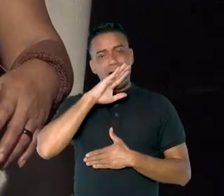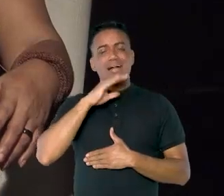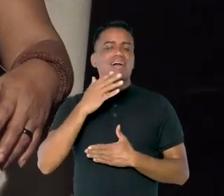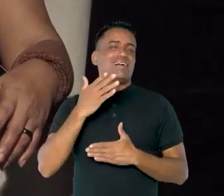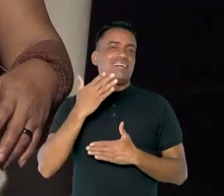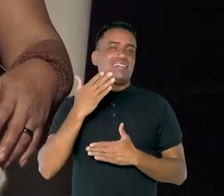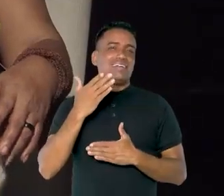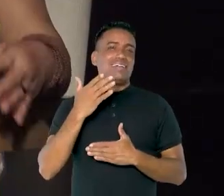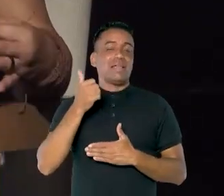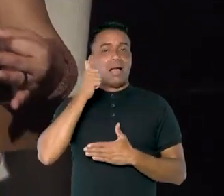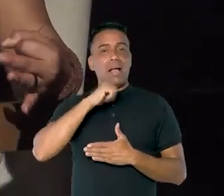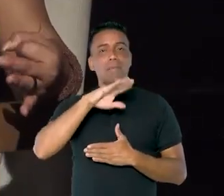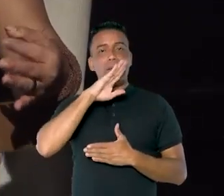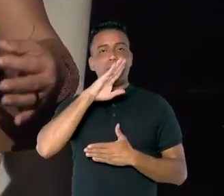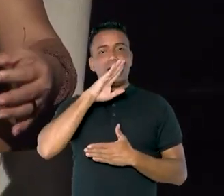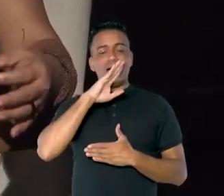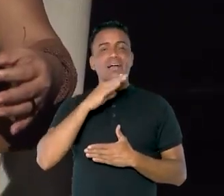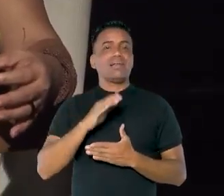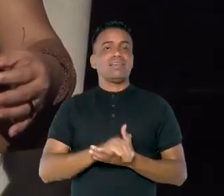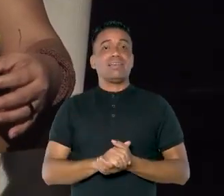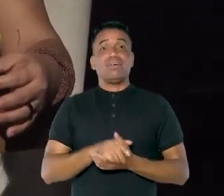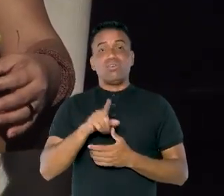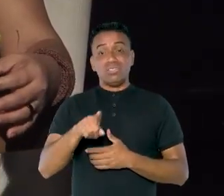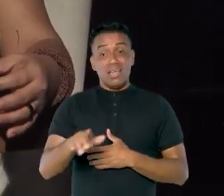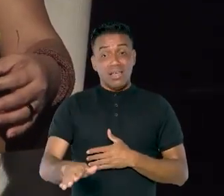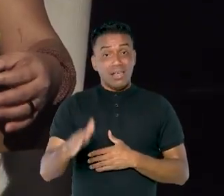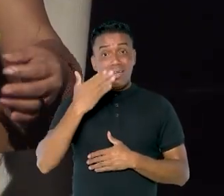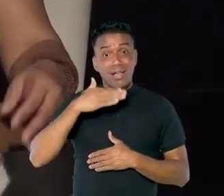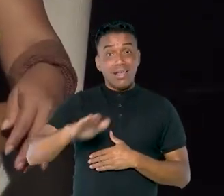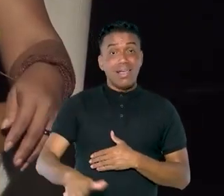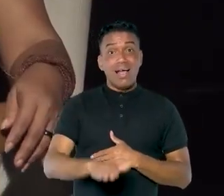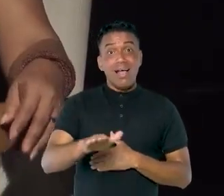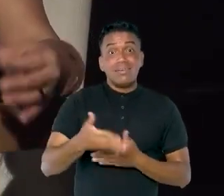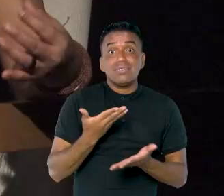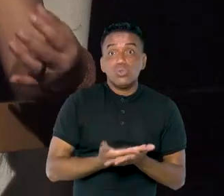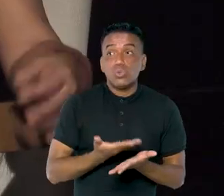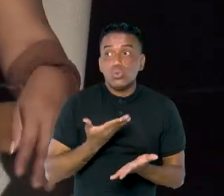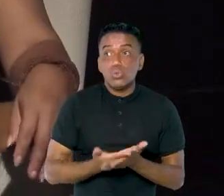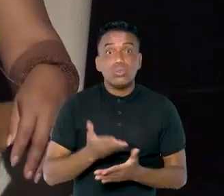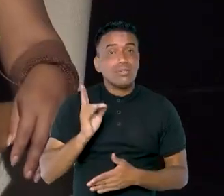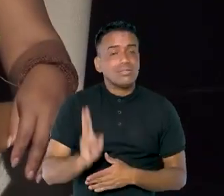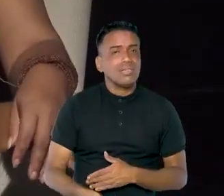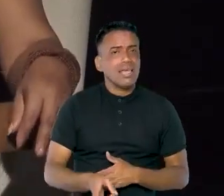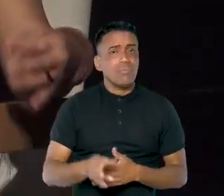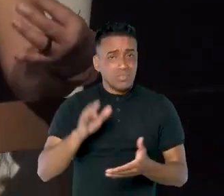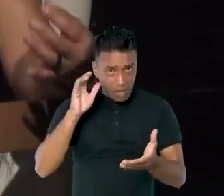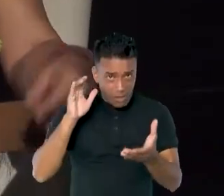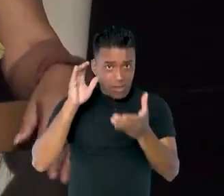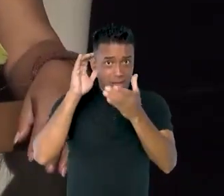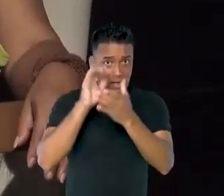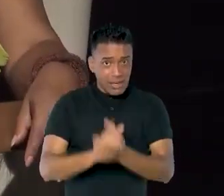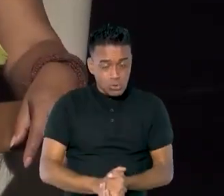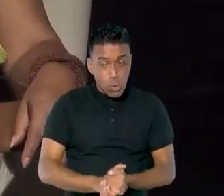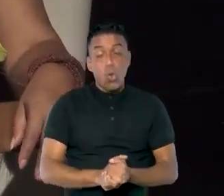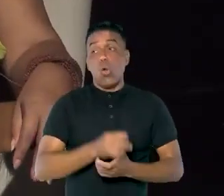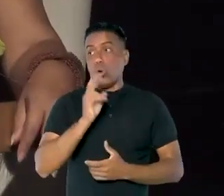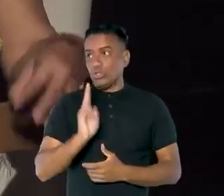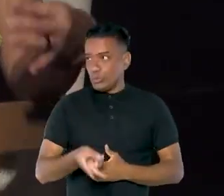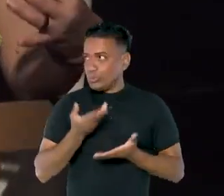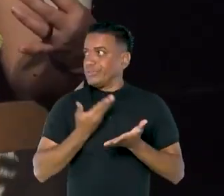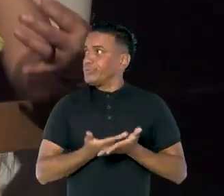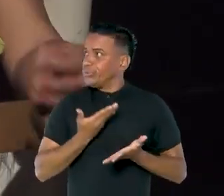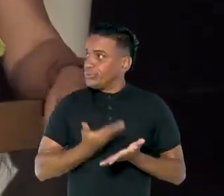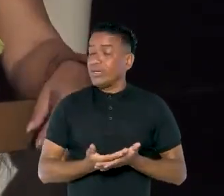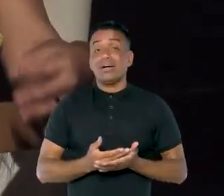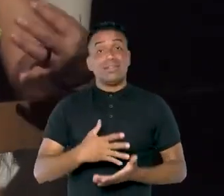Engatu, aí a minha mãe disse: desde que tu é criança, tu está estudando. Tu casou, continua estudando.